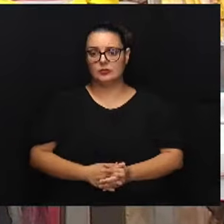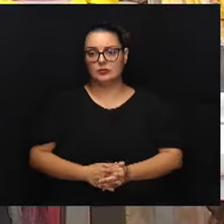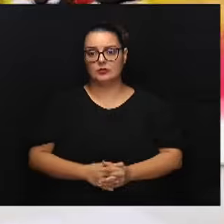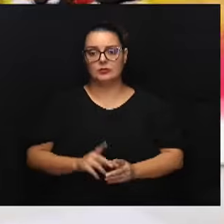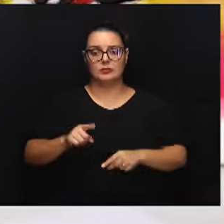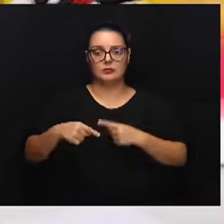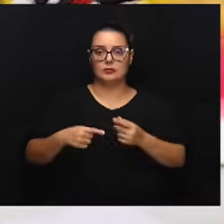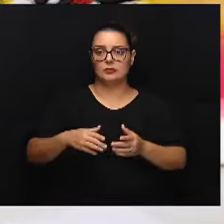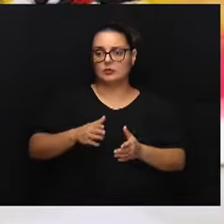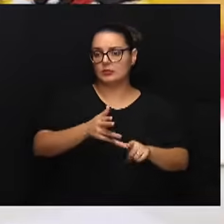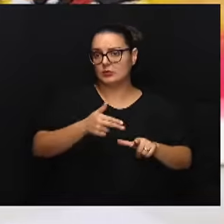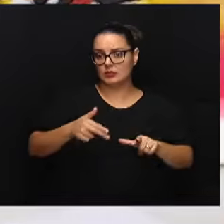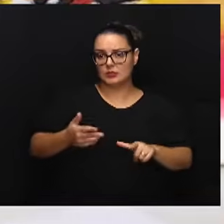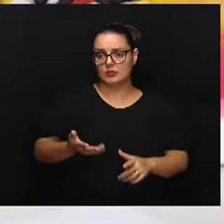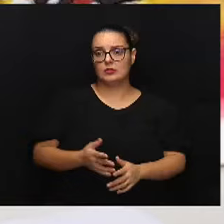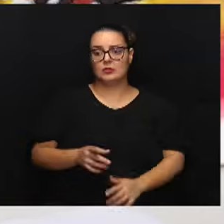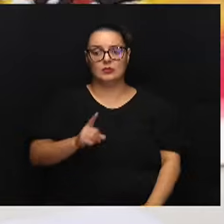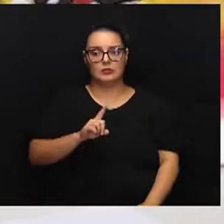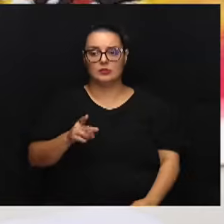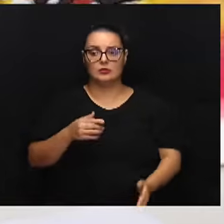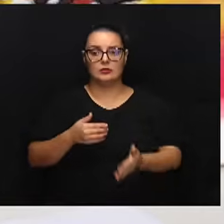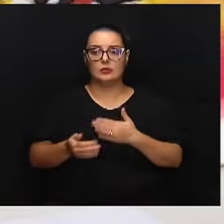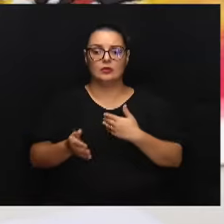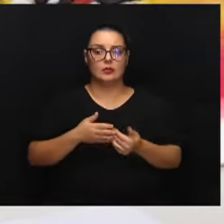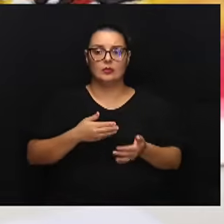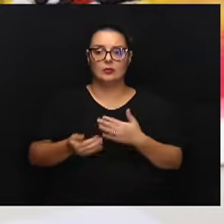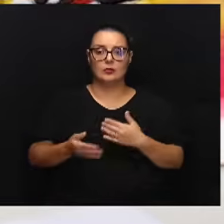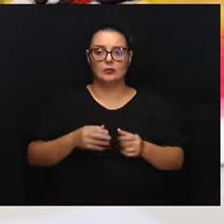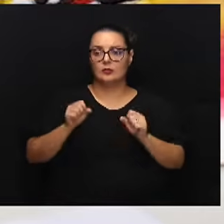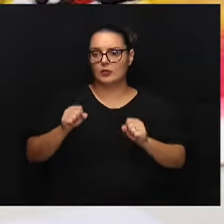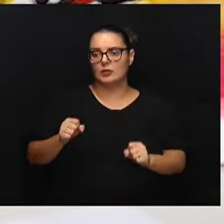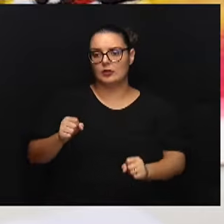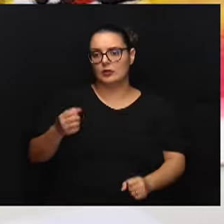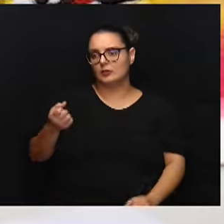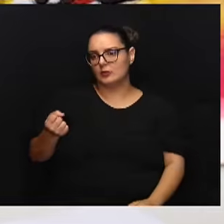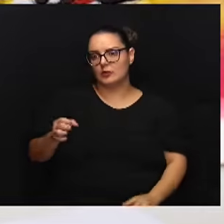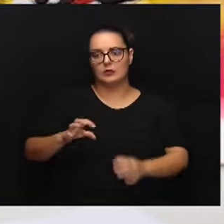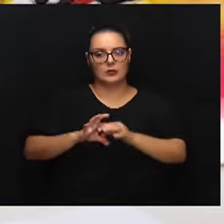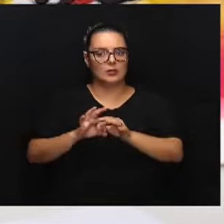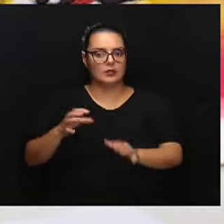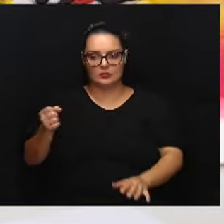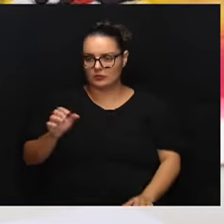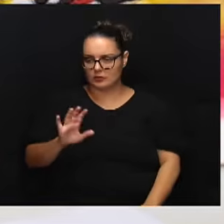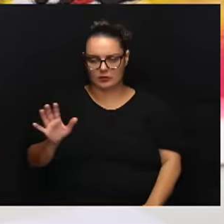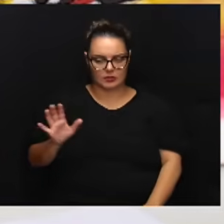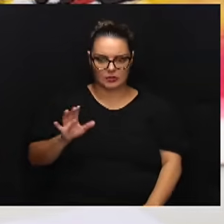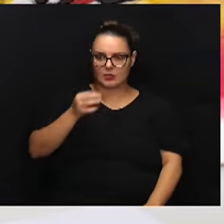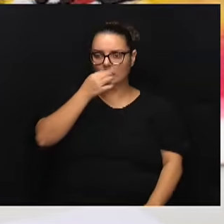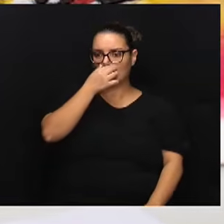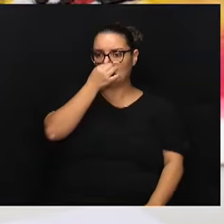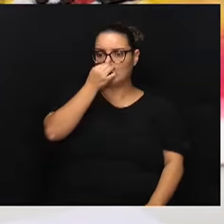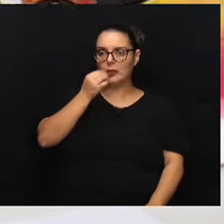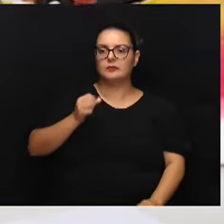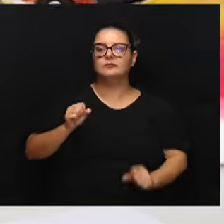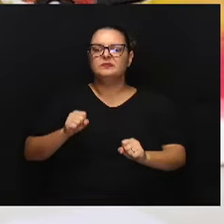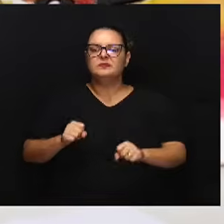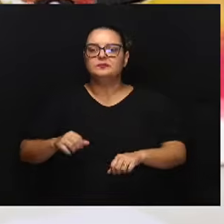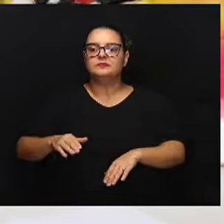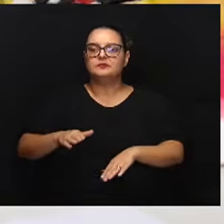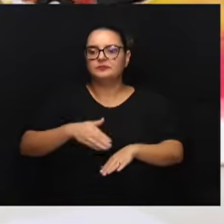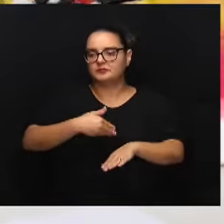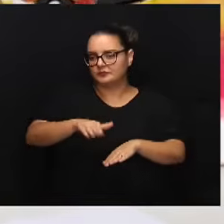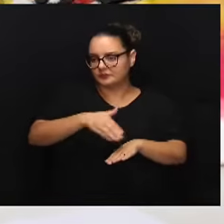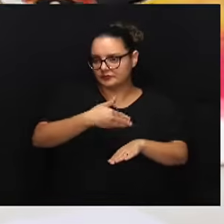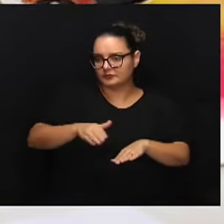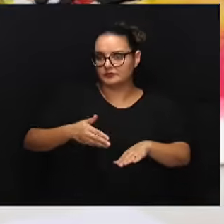de pintura também. E não é porque aqui possa ficar branco que a gente vai deixar branco, não. Vocês podem, com a tinta branca, preencher o